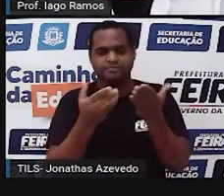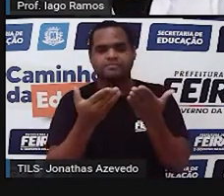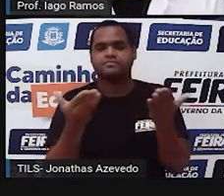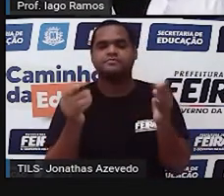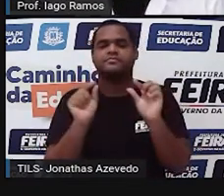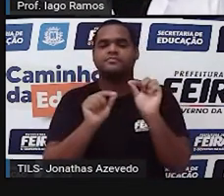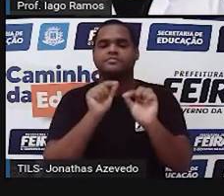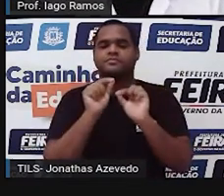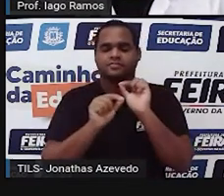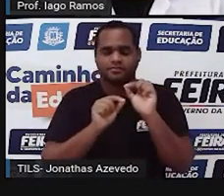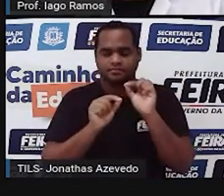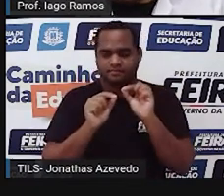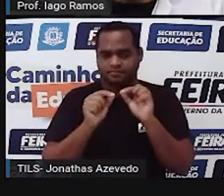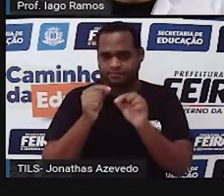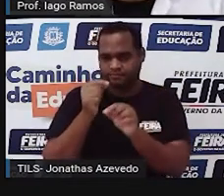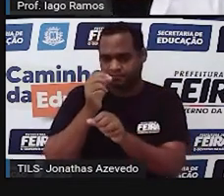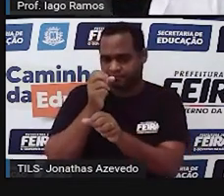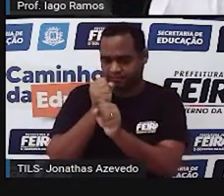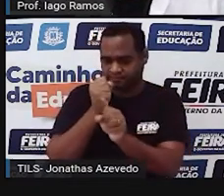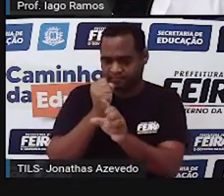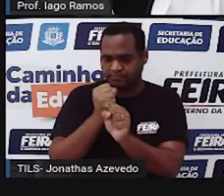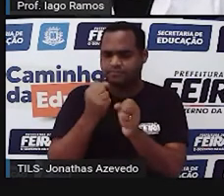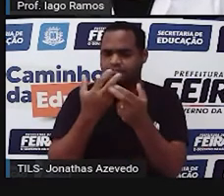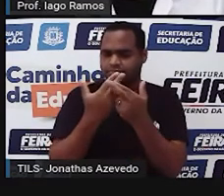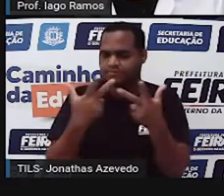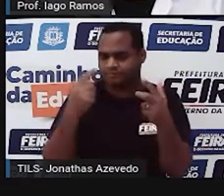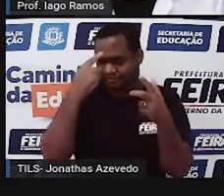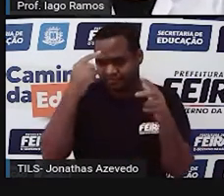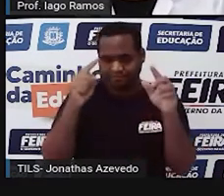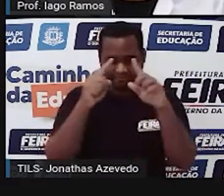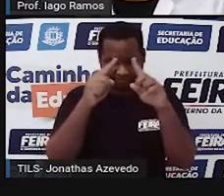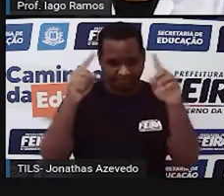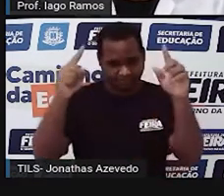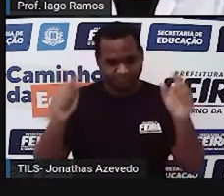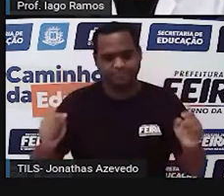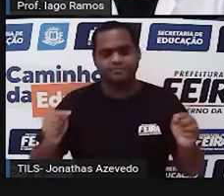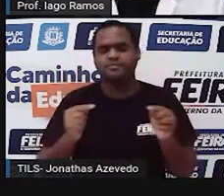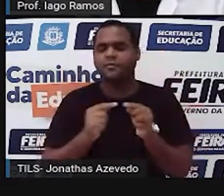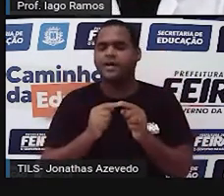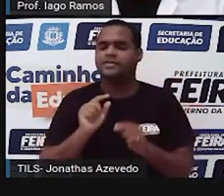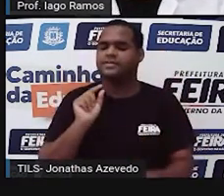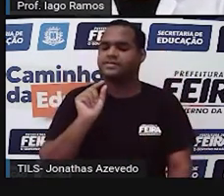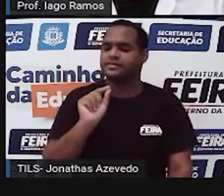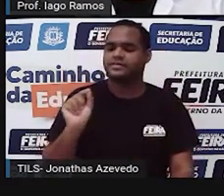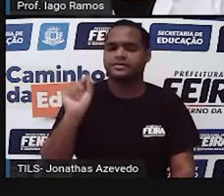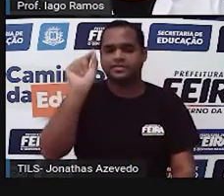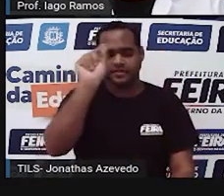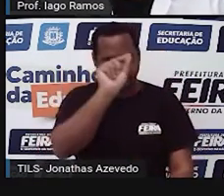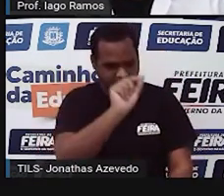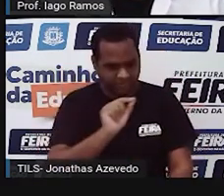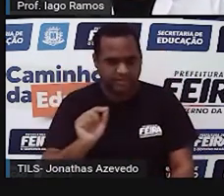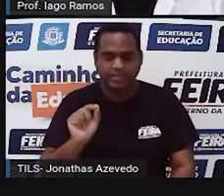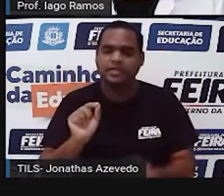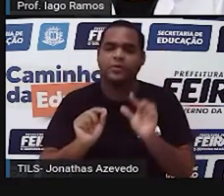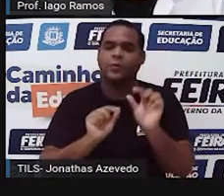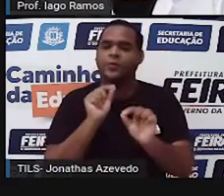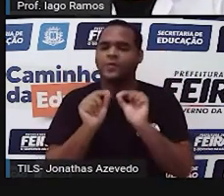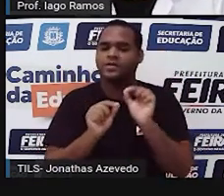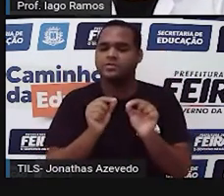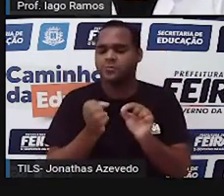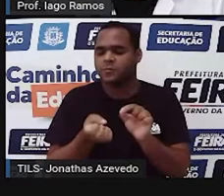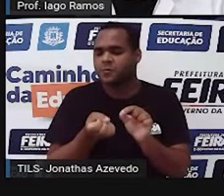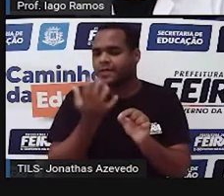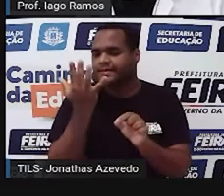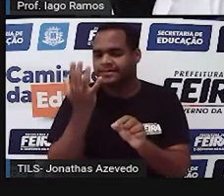quantas dimensões tem um quadrado eu já até falei quantas dimensões tem o